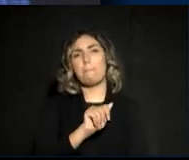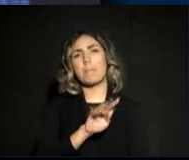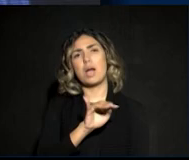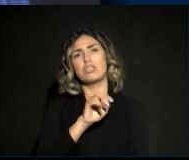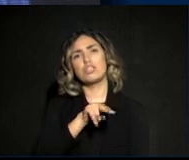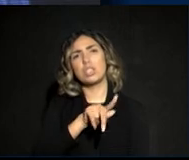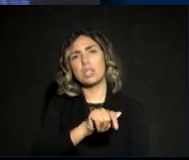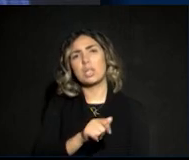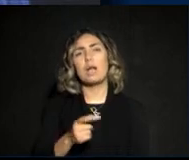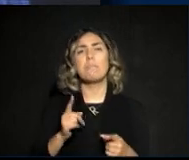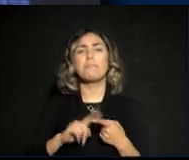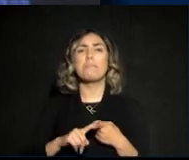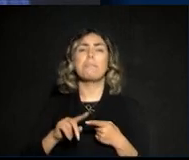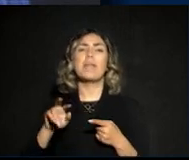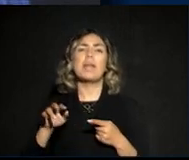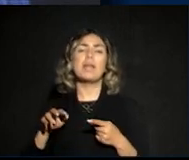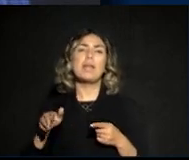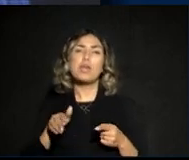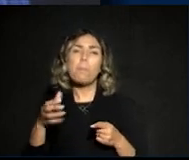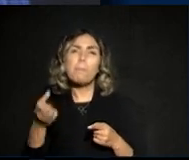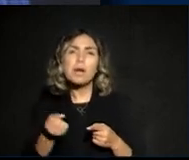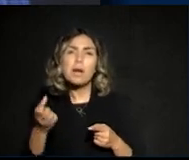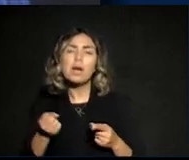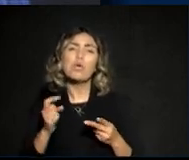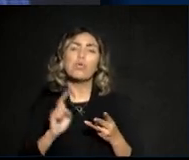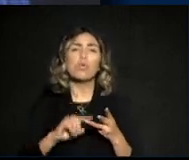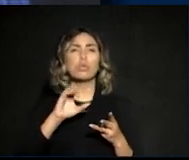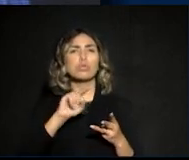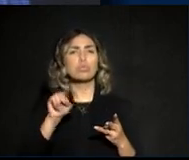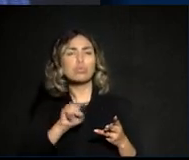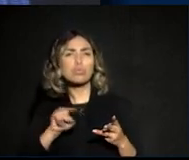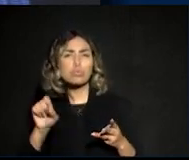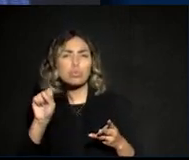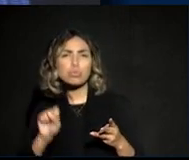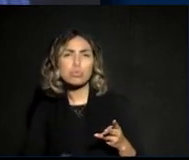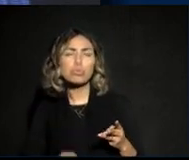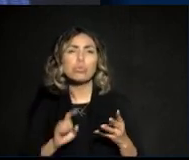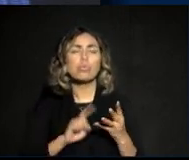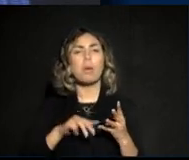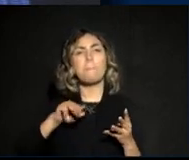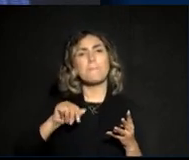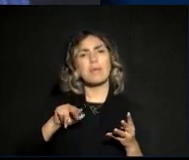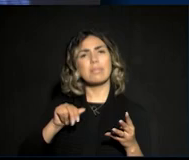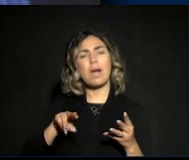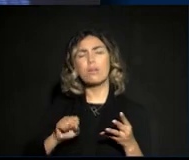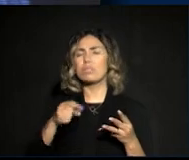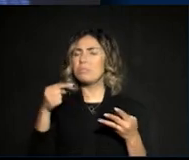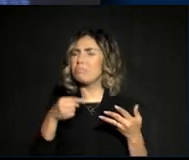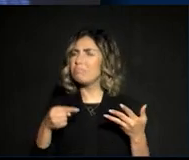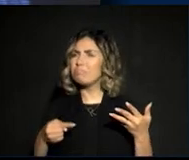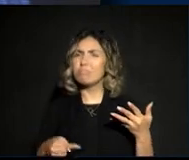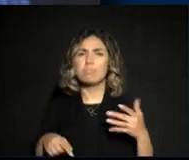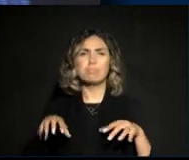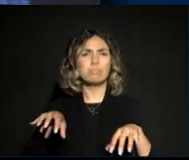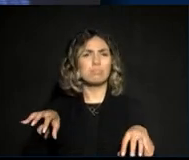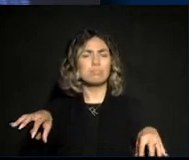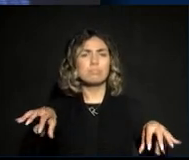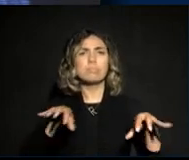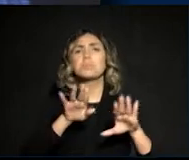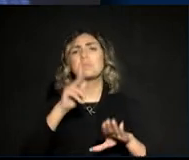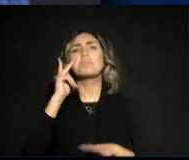é Rio Branco Cruzeiro do Sul Porto Velho Boa Vista Manaus o pessoal dizer como se